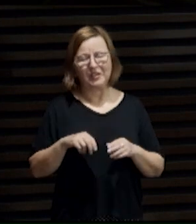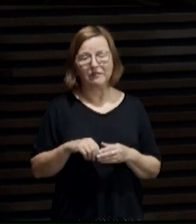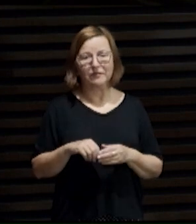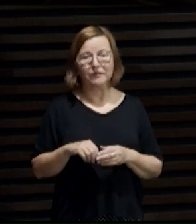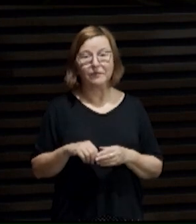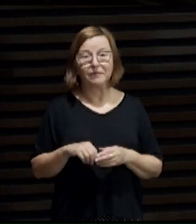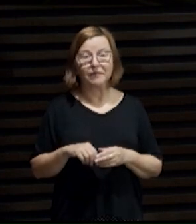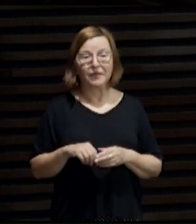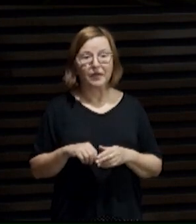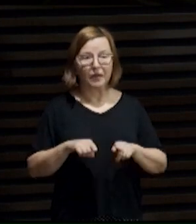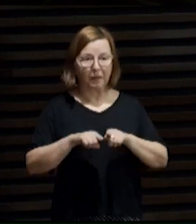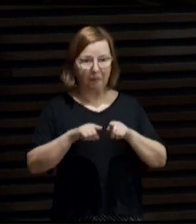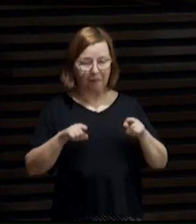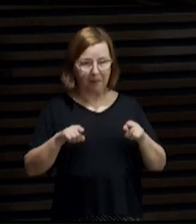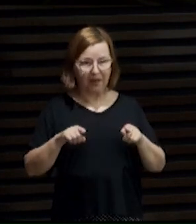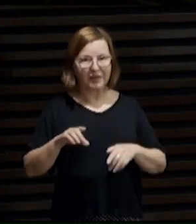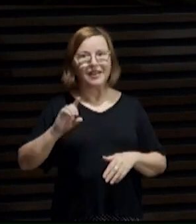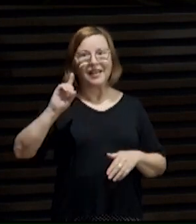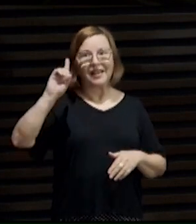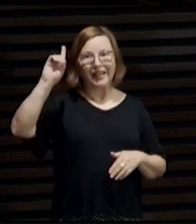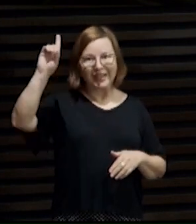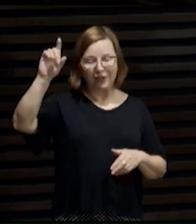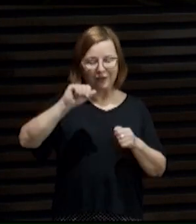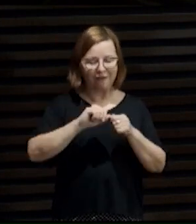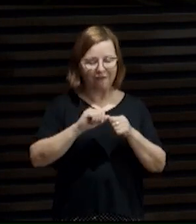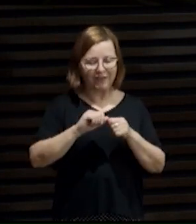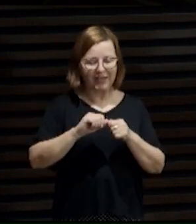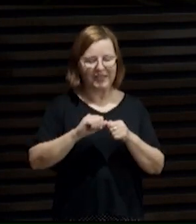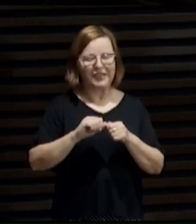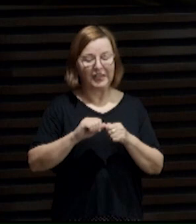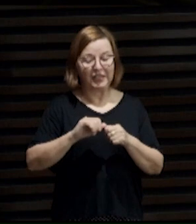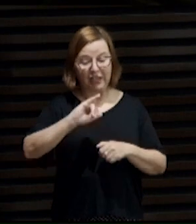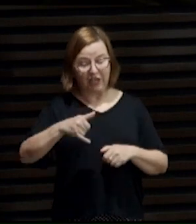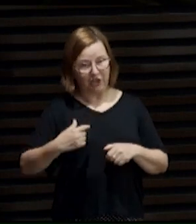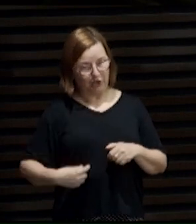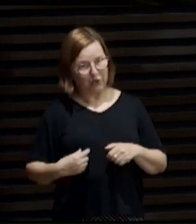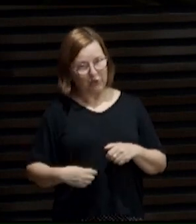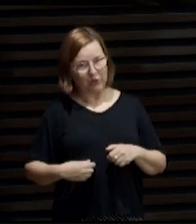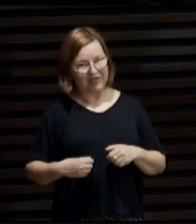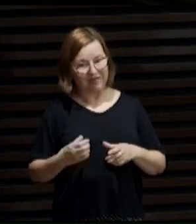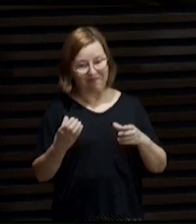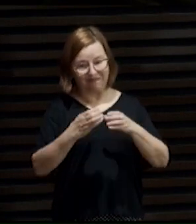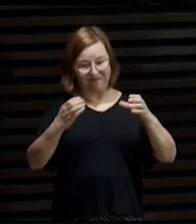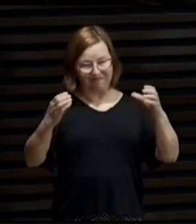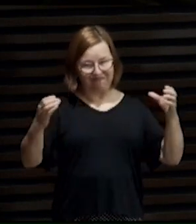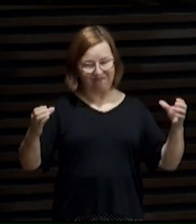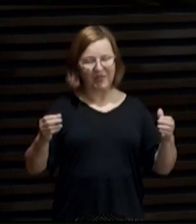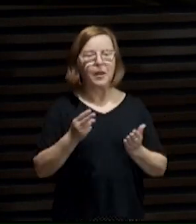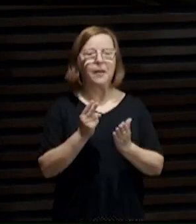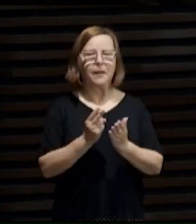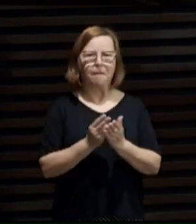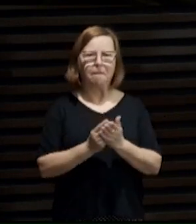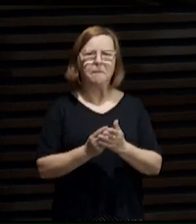sempre diz: e Deus o fazia próspero. Próspero sendo vendido, próspero sendo